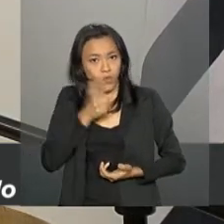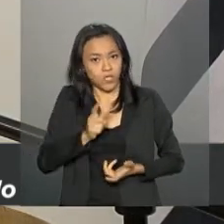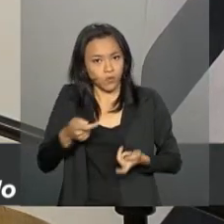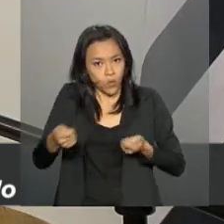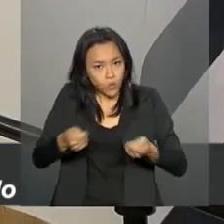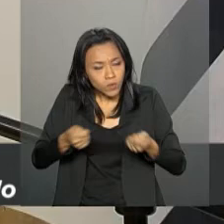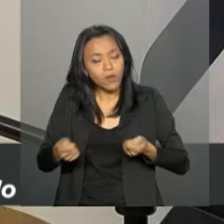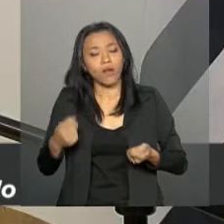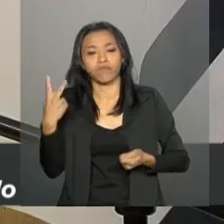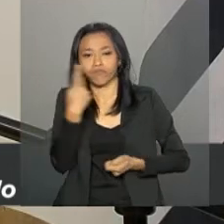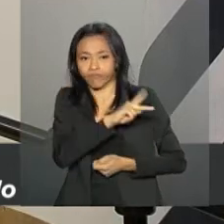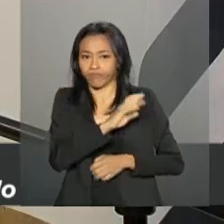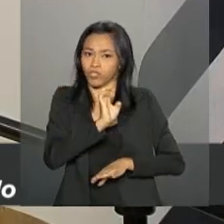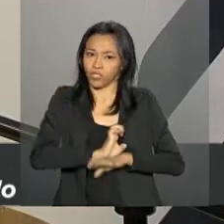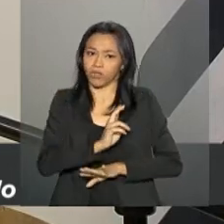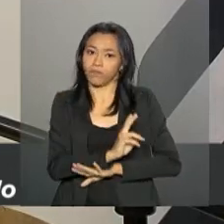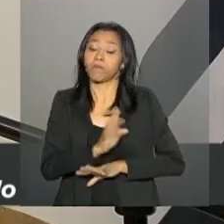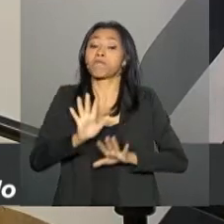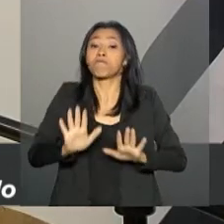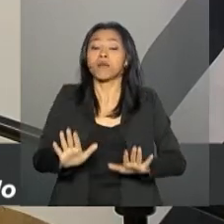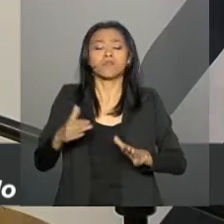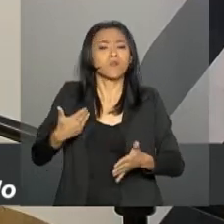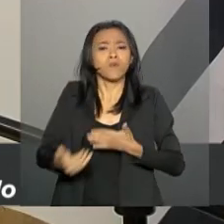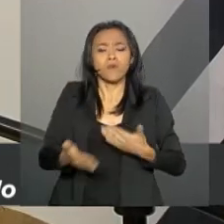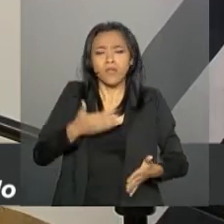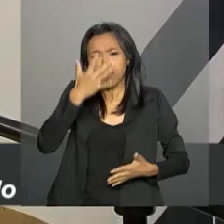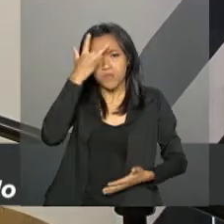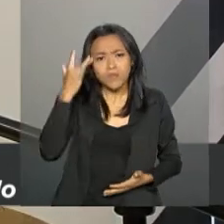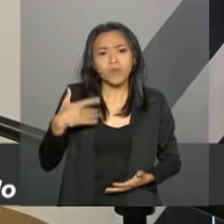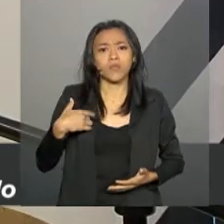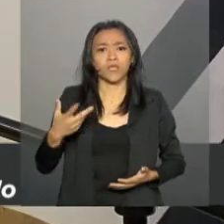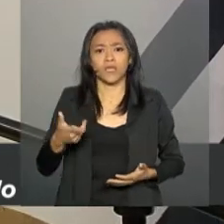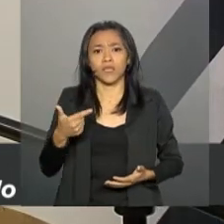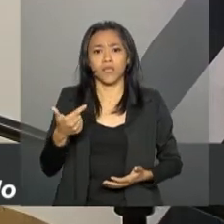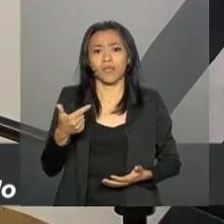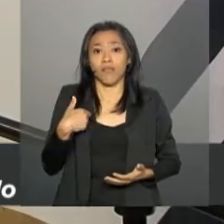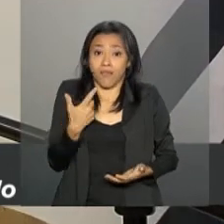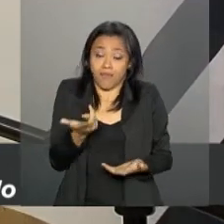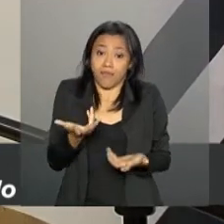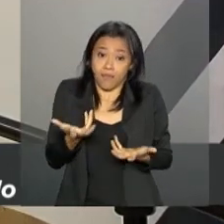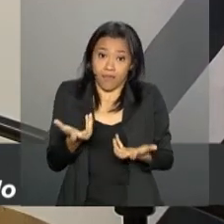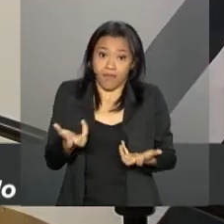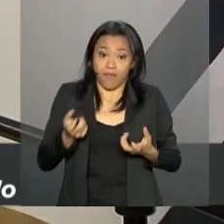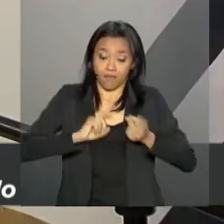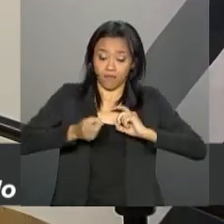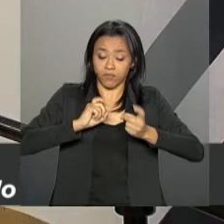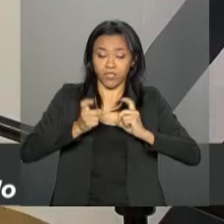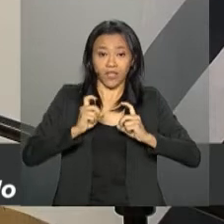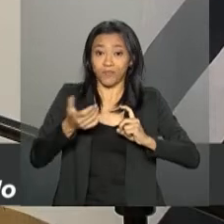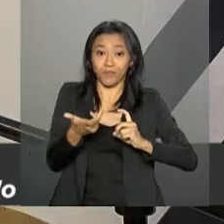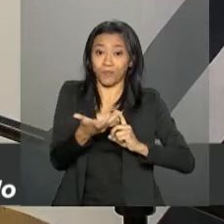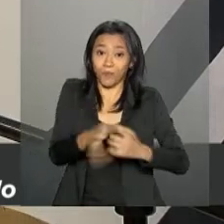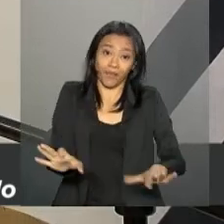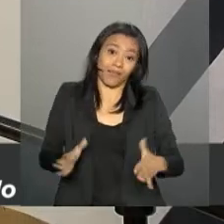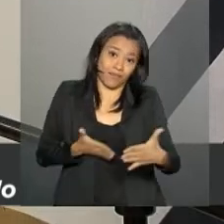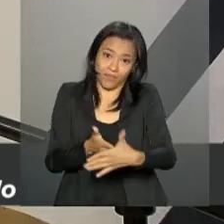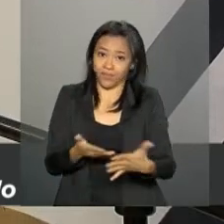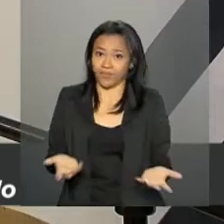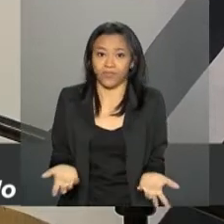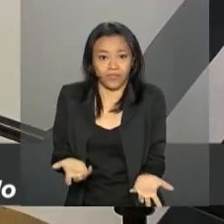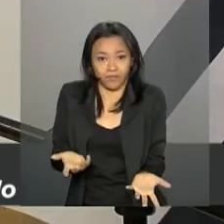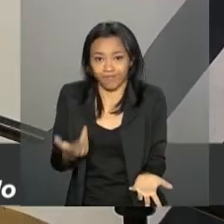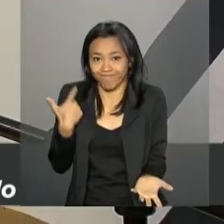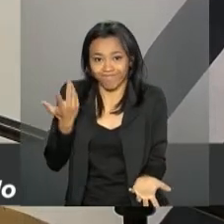Mas todo e qualquer governante, o que mais deseja é não ter peias, não ter limites, não ter limitação de maneira nenhuma